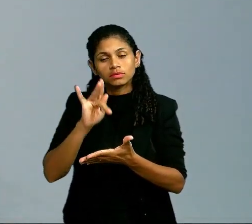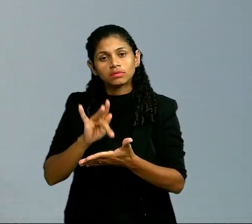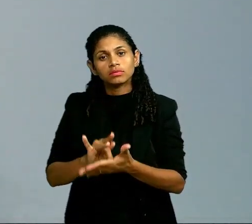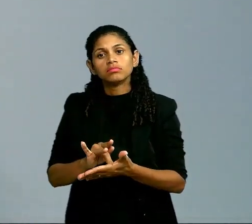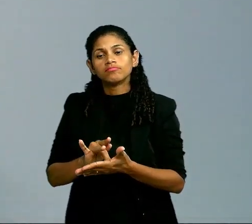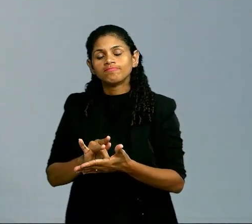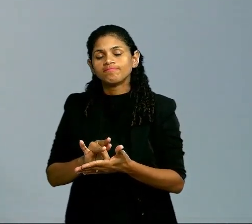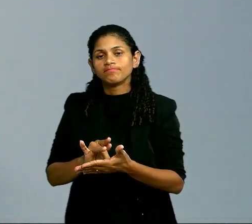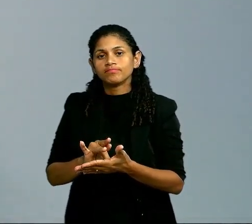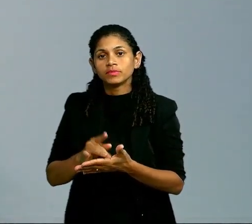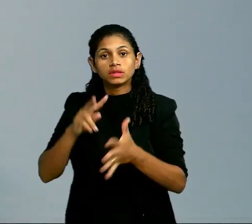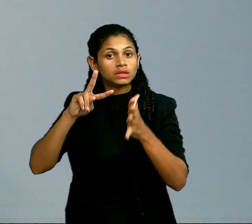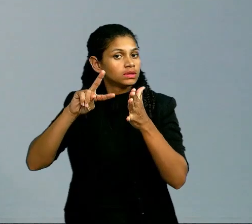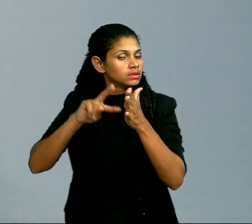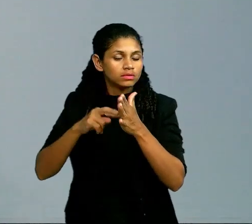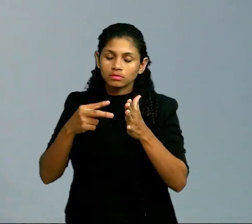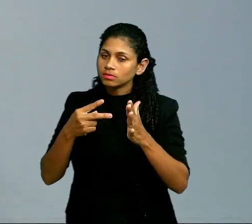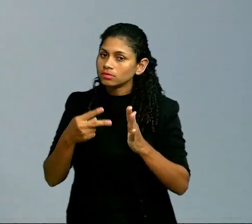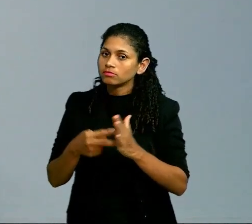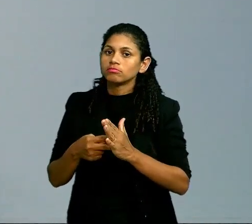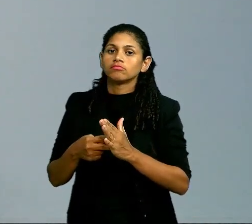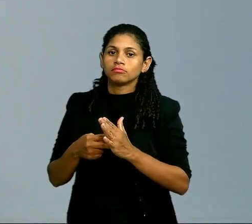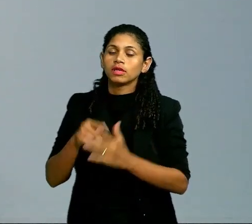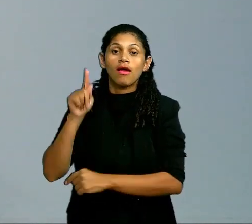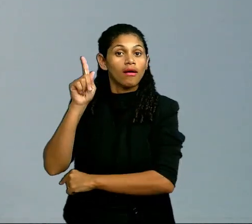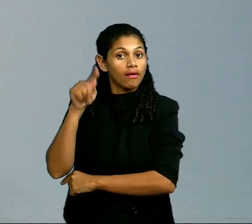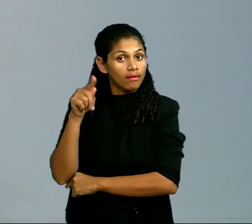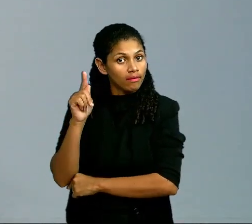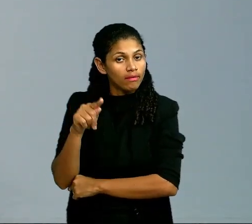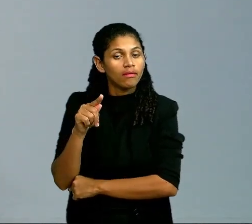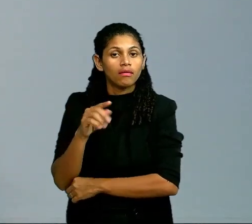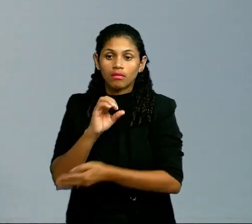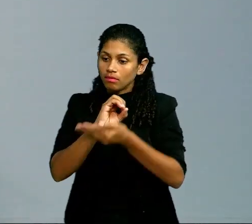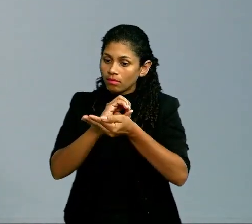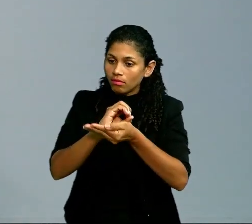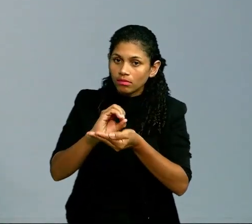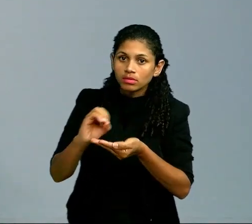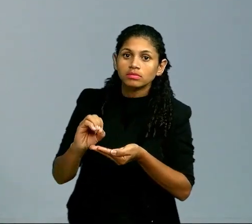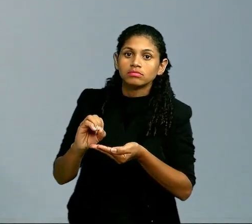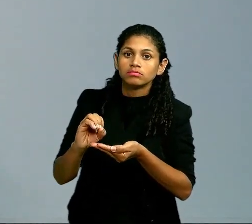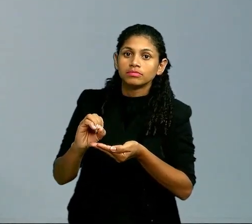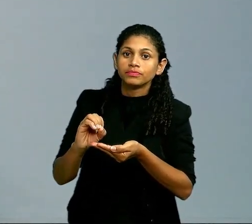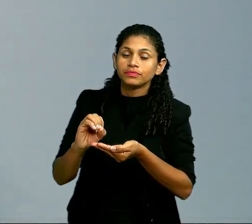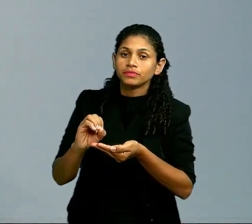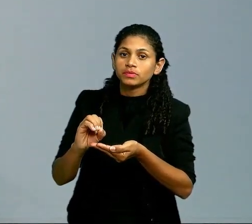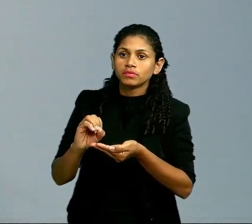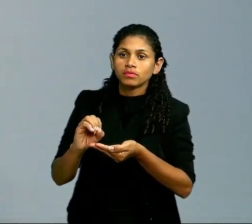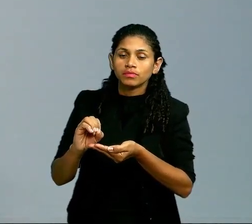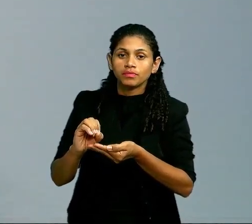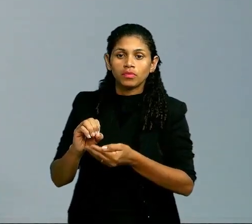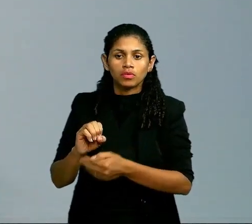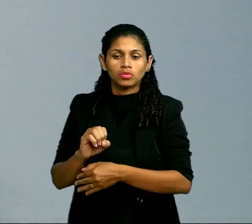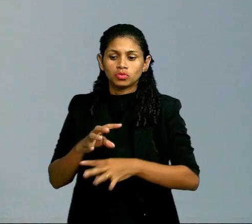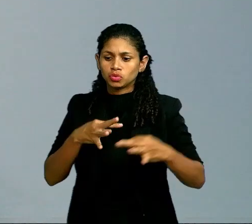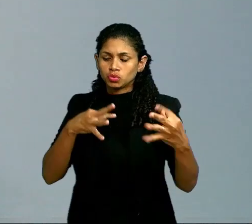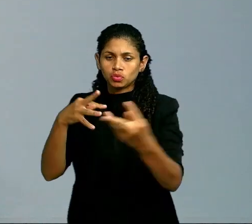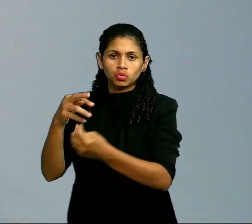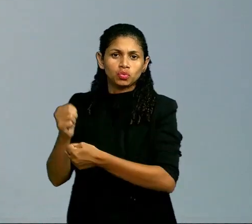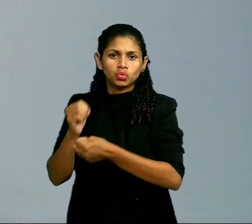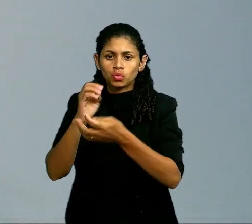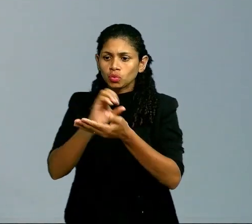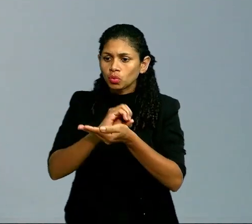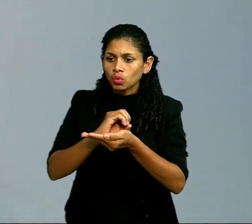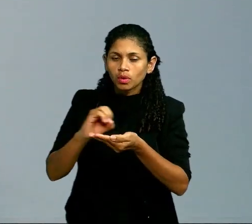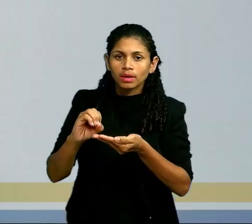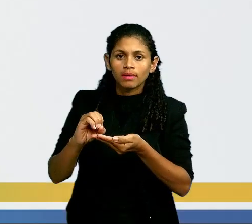carbono não significa que ela seja um produto orgânico, perfeito? Então, nem tudo que tem carbono é orgânico, e nós podemos